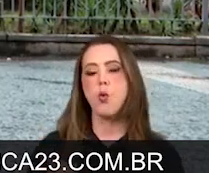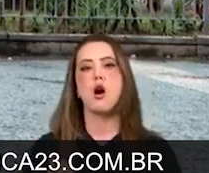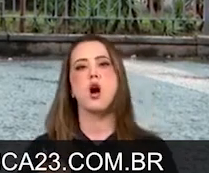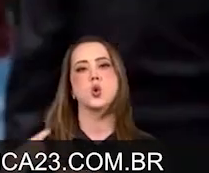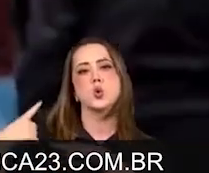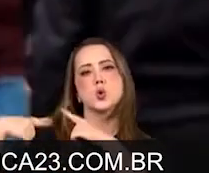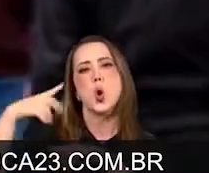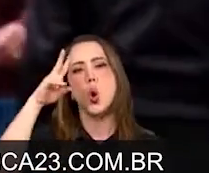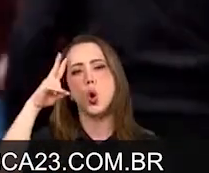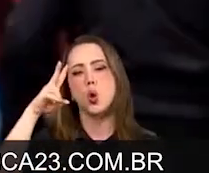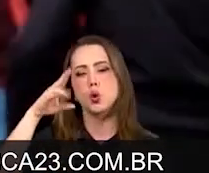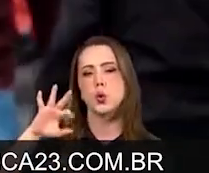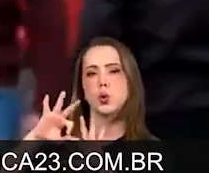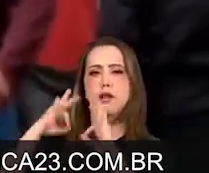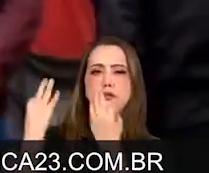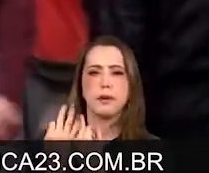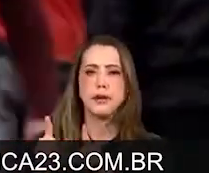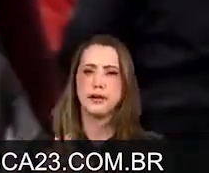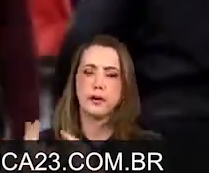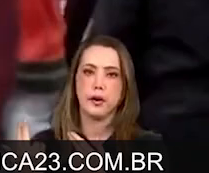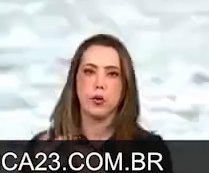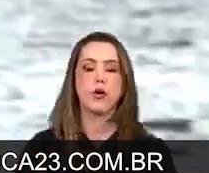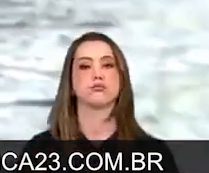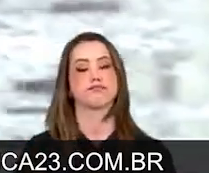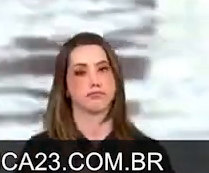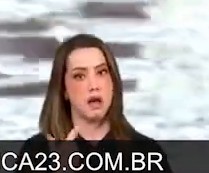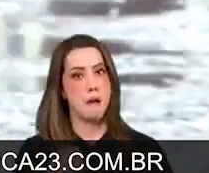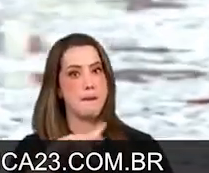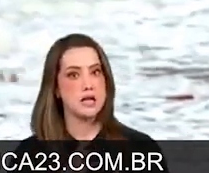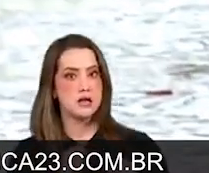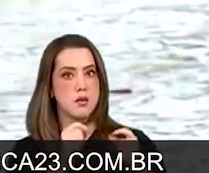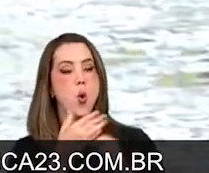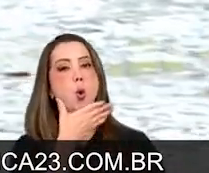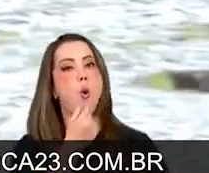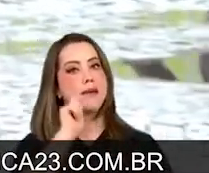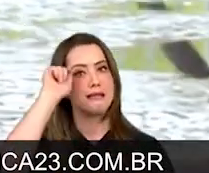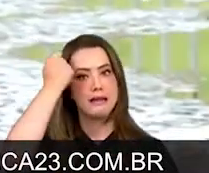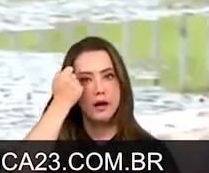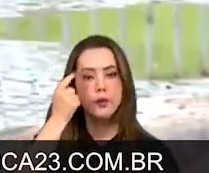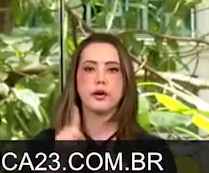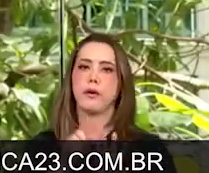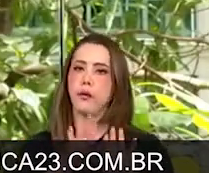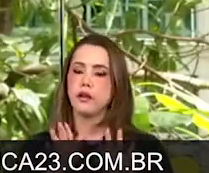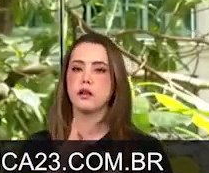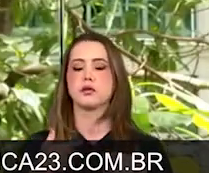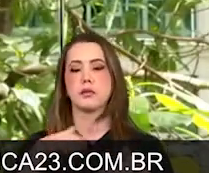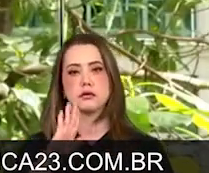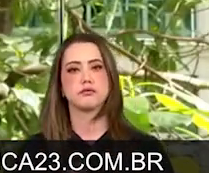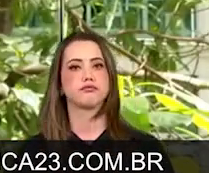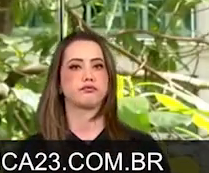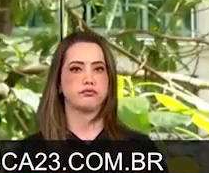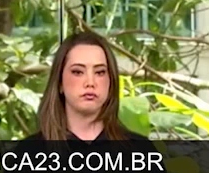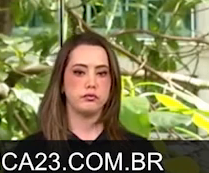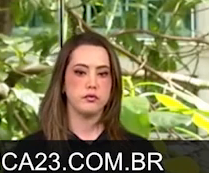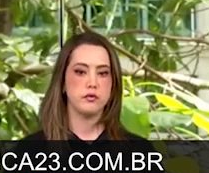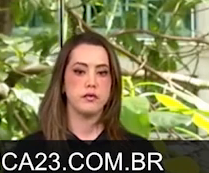e obesidade. O tumor também acomete mais os homens negros. Para o tratamento, nem sempre é necessário cirurgia. Um dos maiores temores que o homem